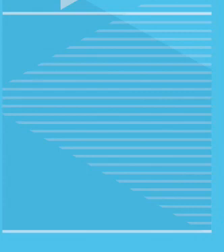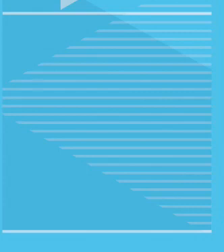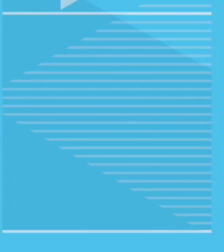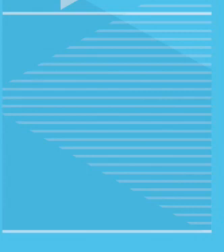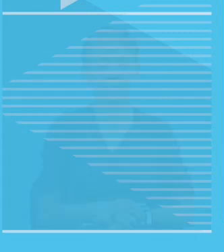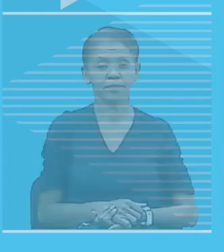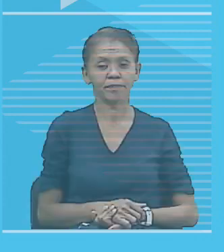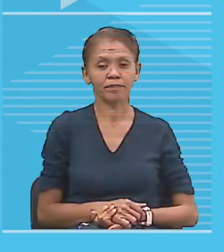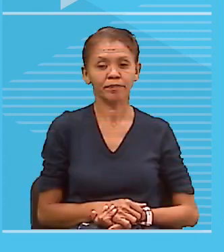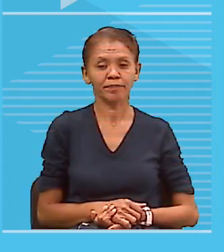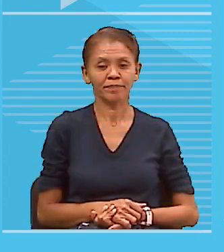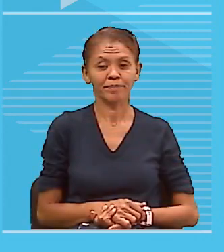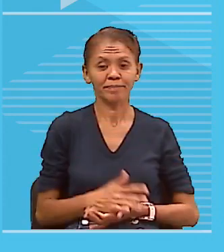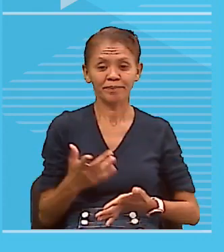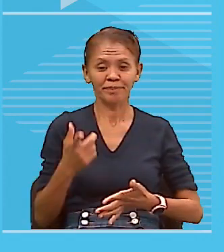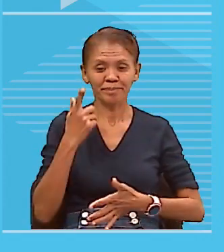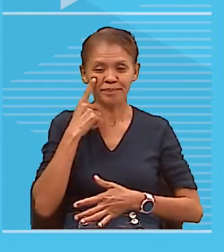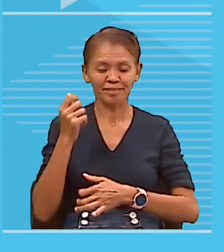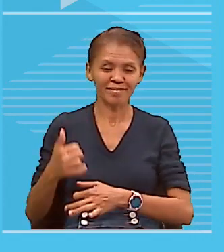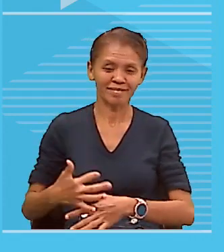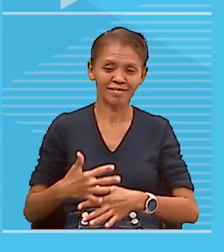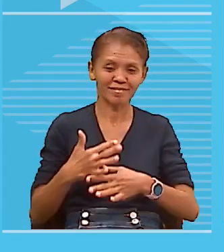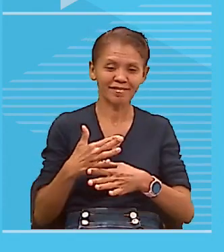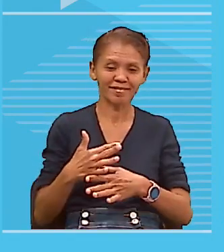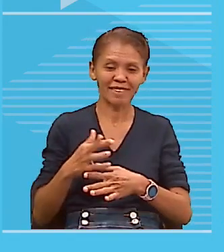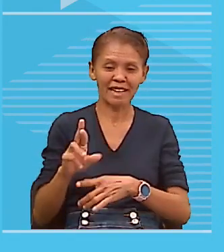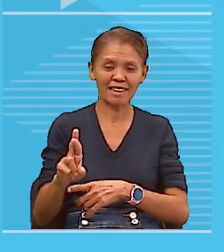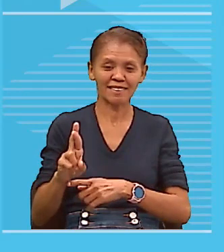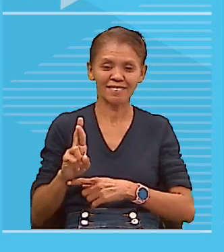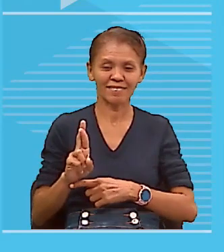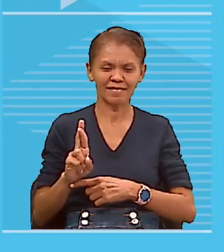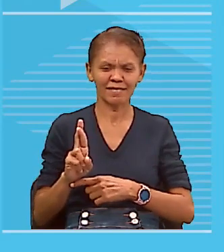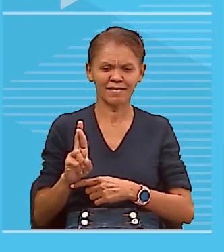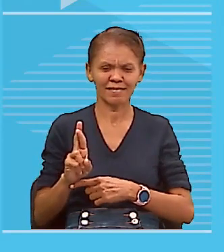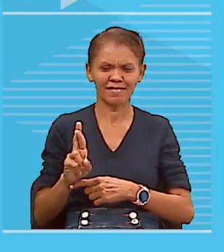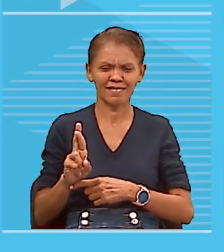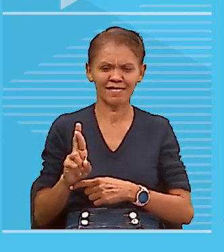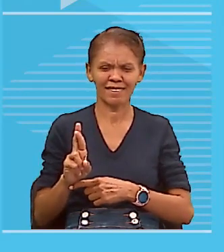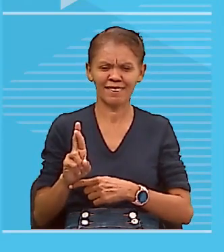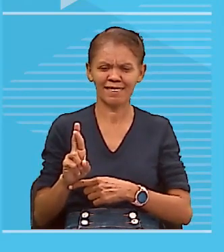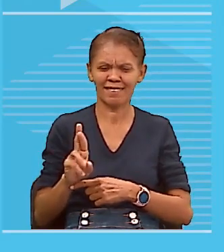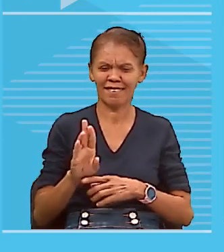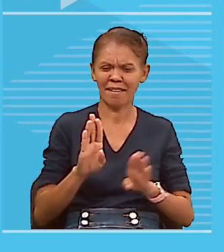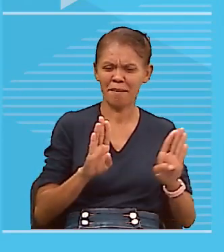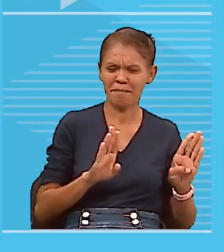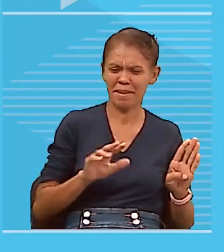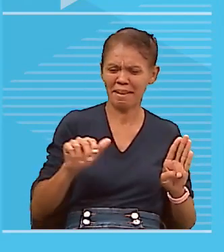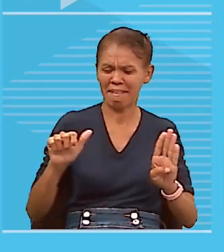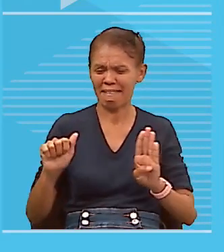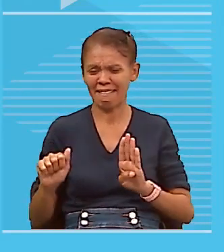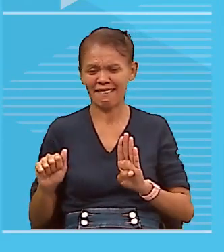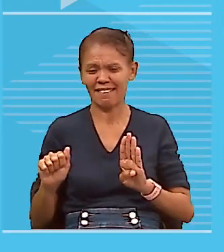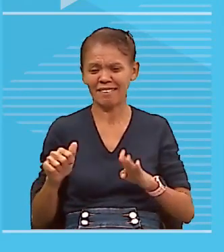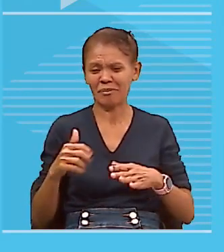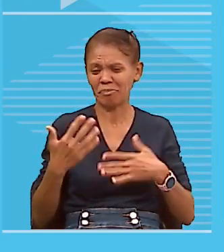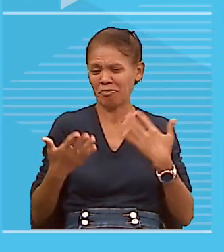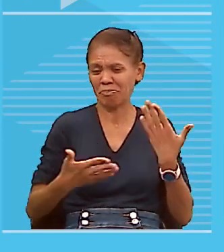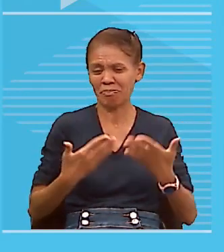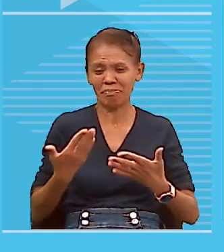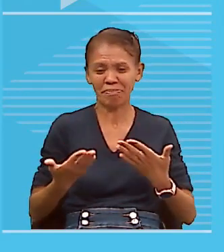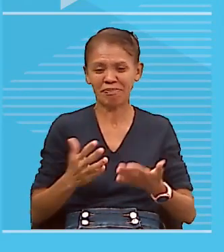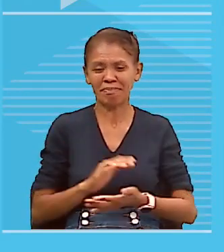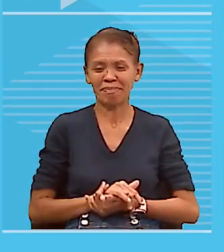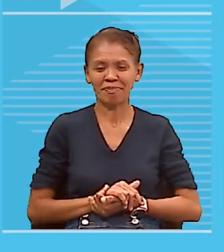Alô, Lagoinha! Recebi a resposta de vocês, ó. Letra B. Já acha isso? B e A. Oi, Miqueias, tudo bom, meu